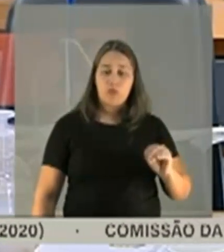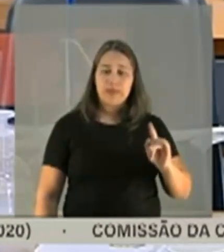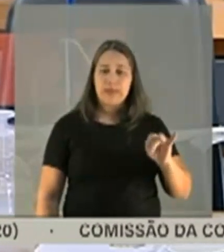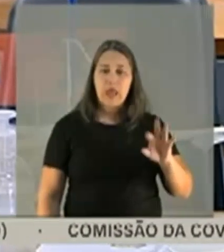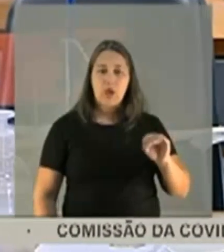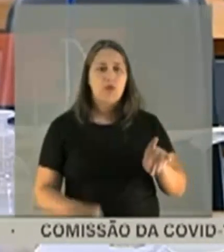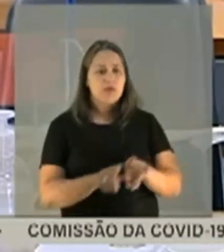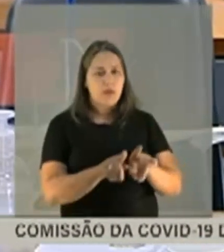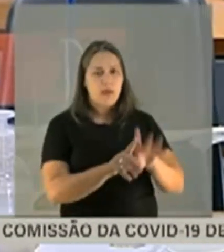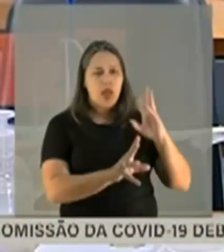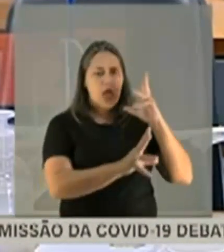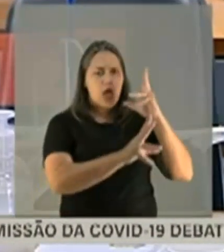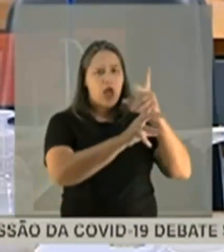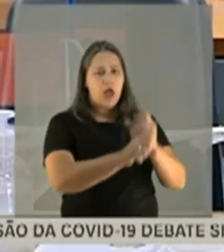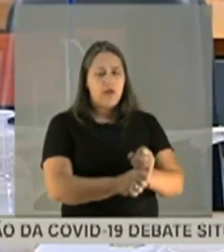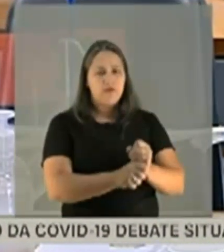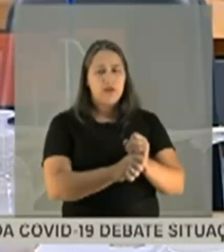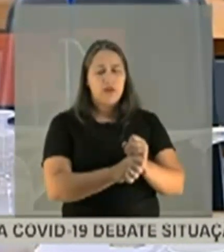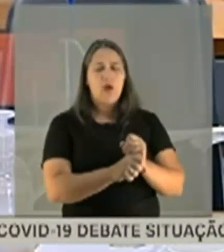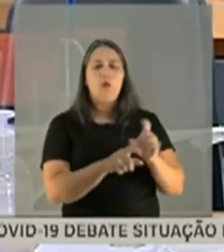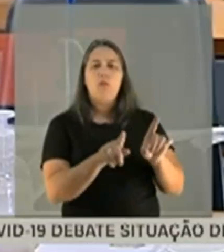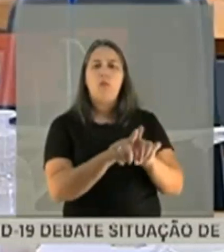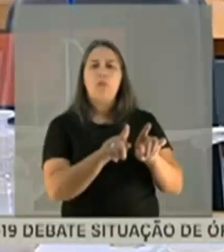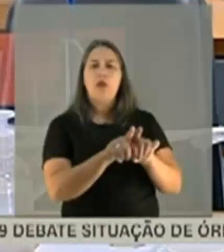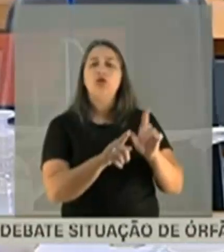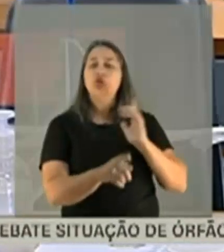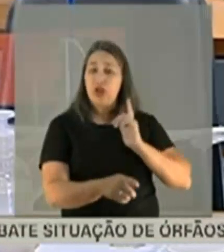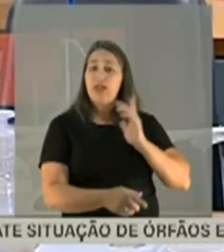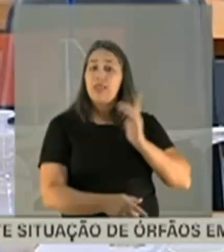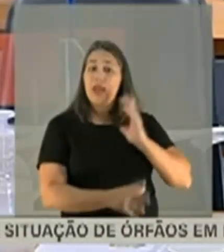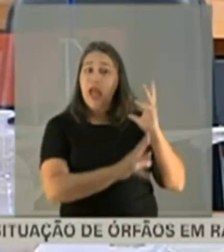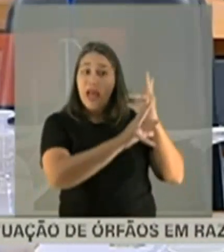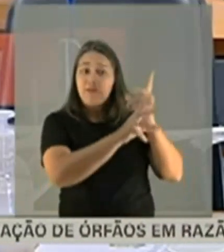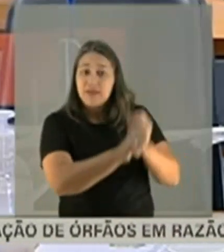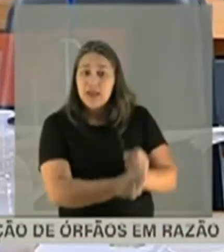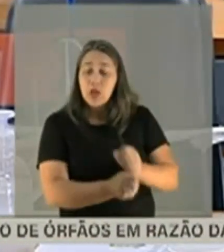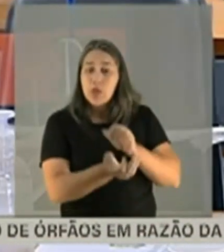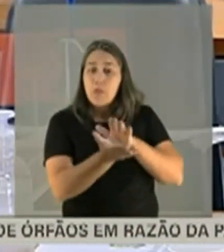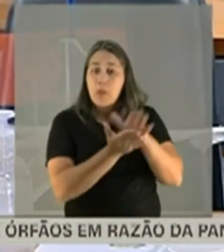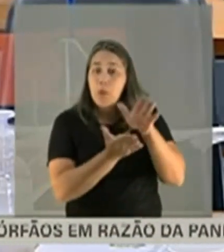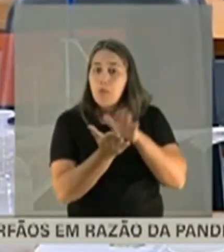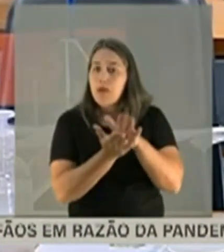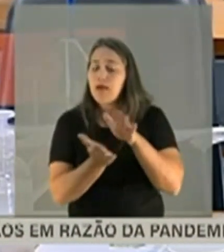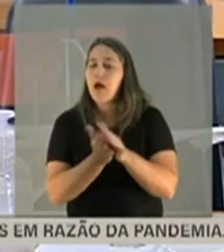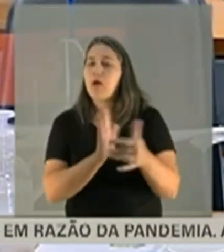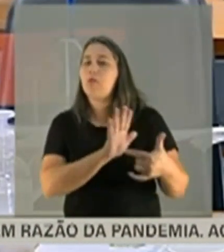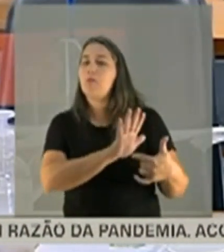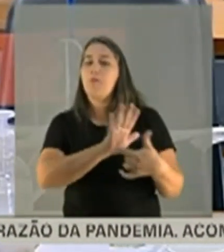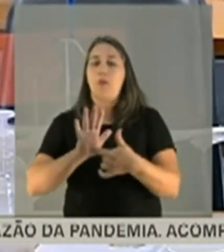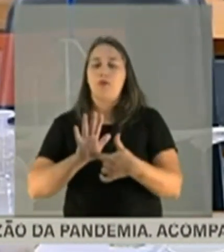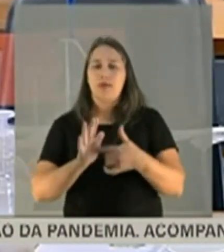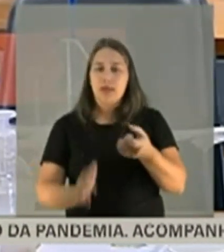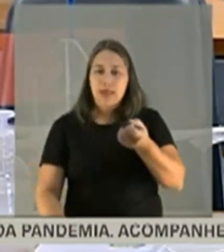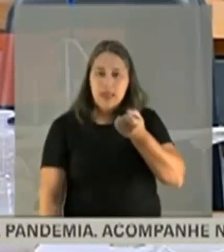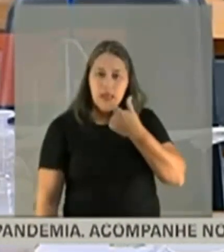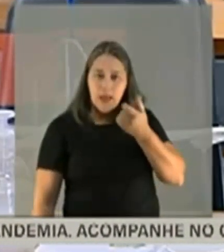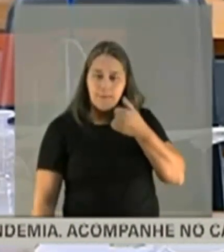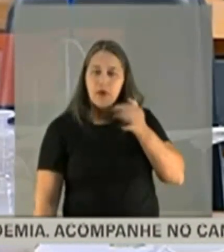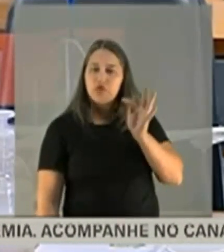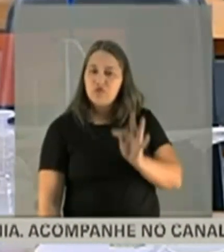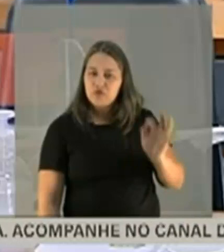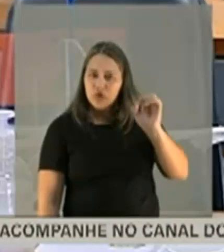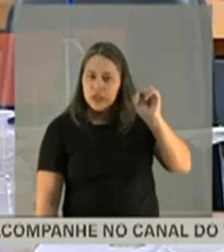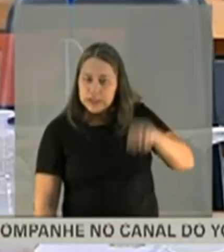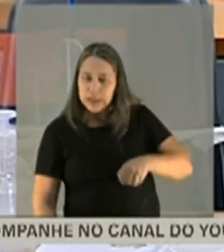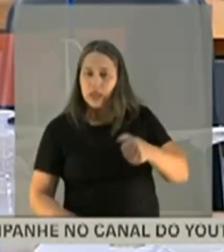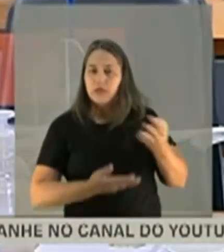sistemáticas e meta-análises, inclusive muitos já revisados e publicados, que demonstram que essas drogas são eficazes no